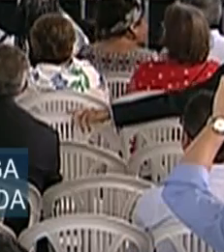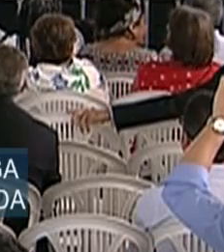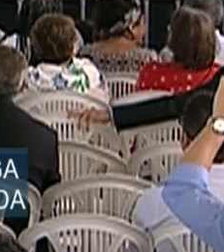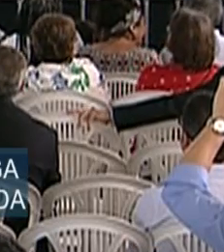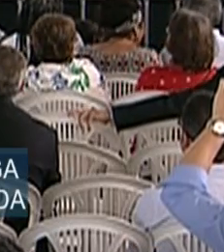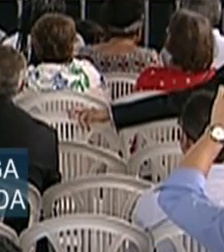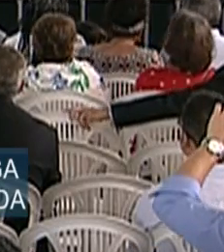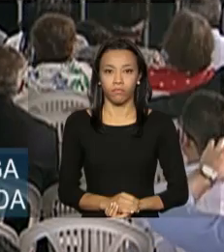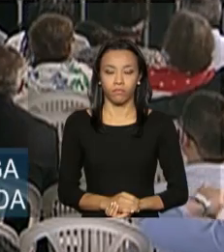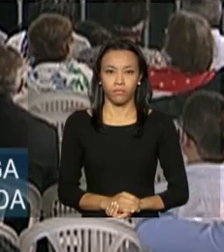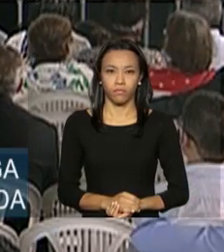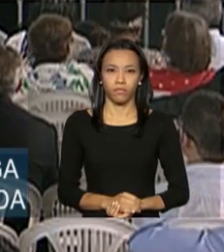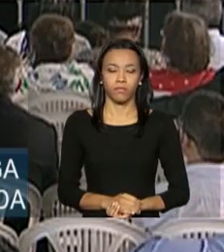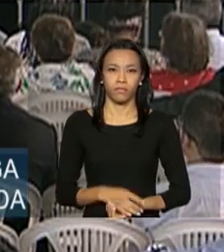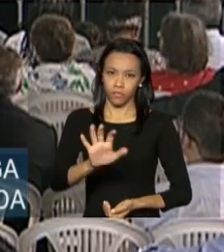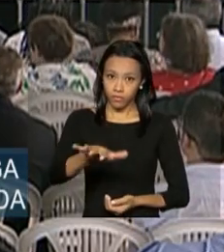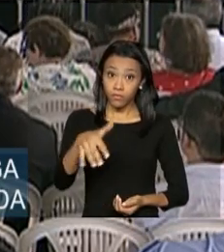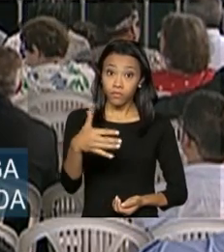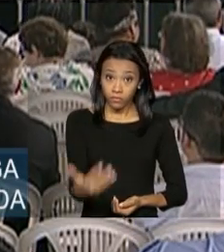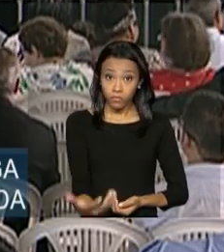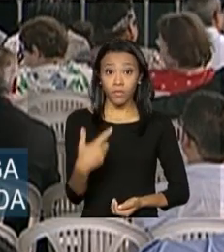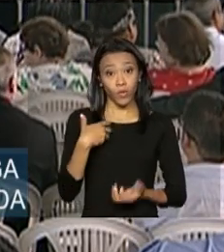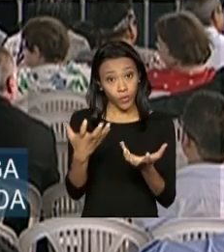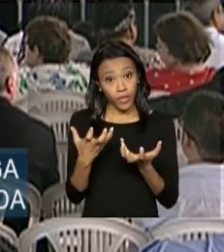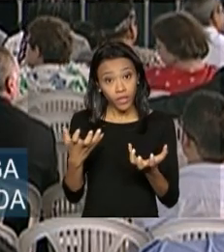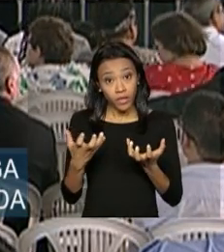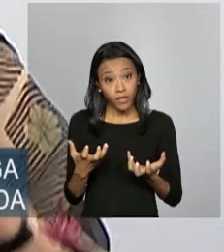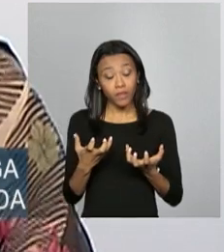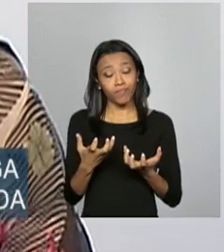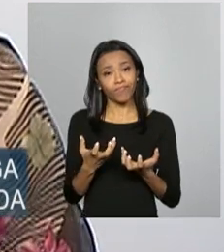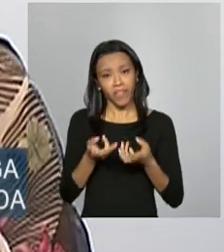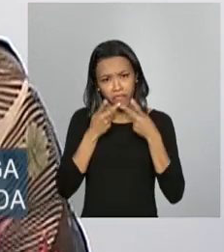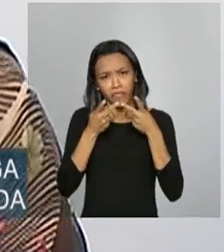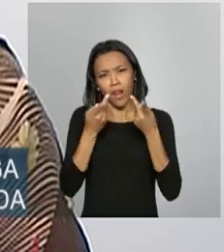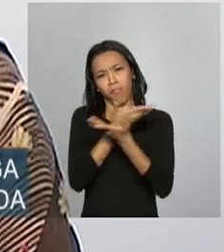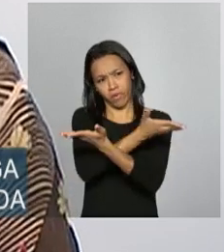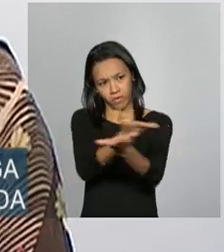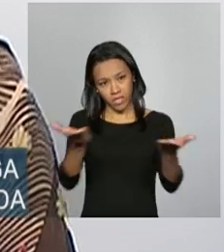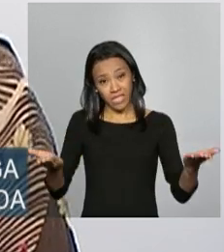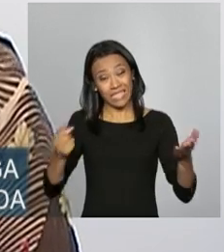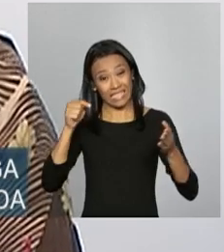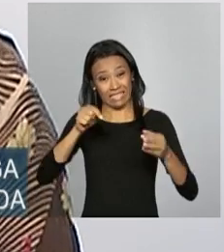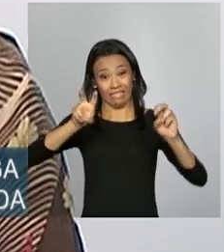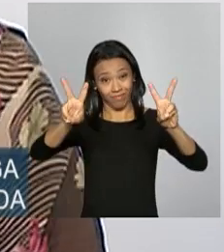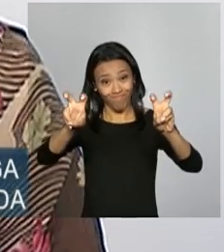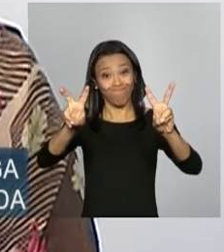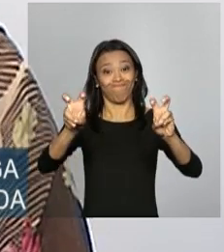Então, eu queria aqui insistir com vocês nessa questão.